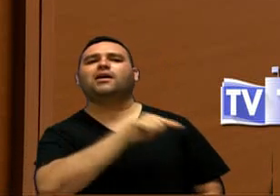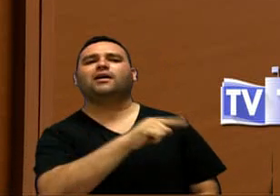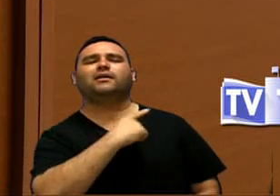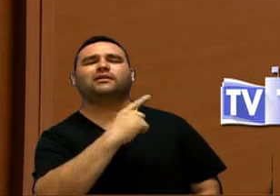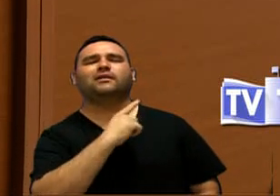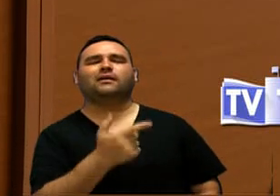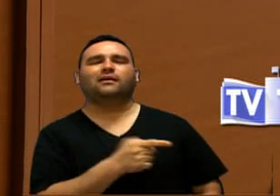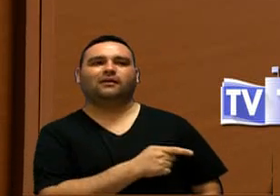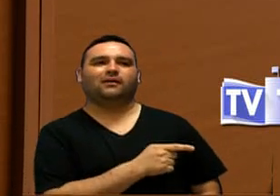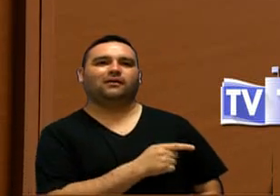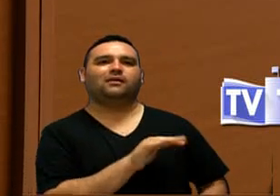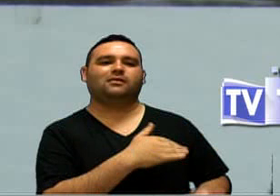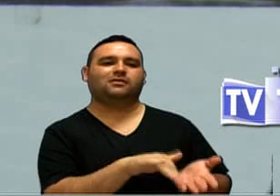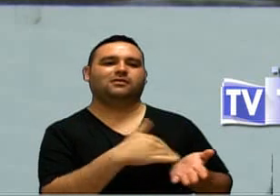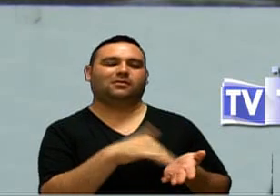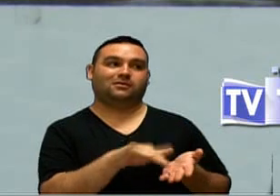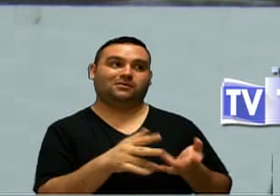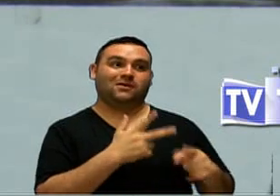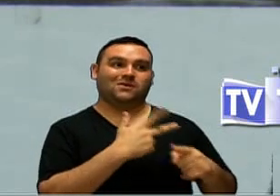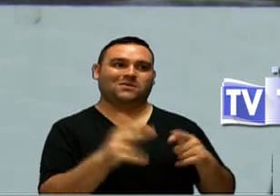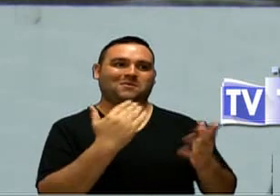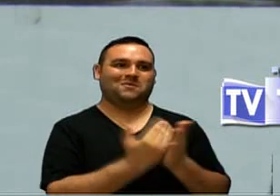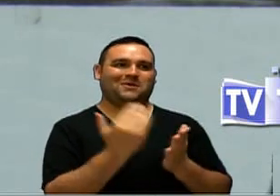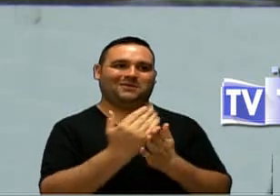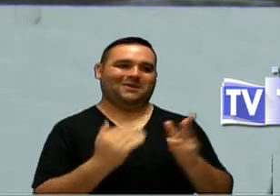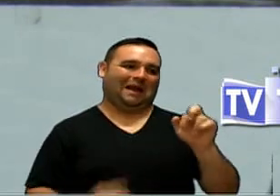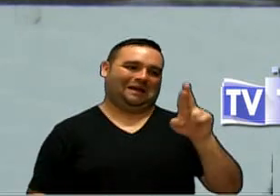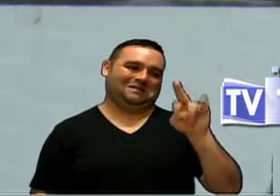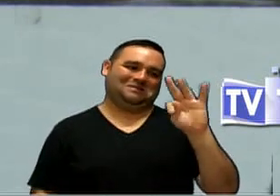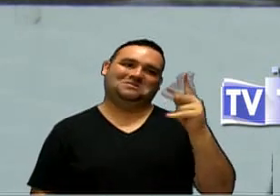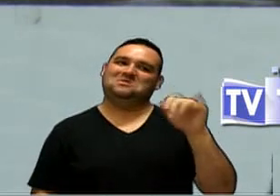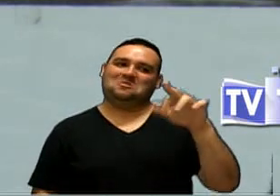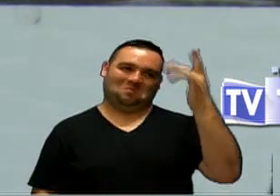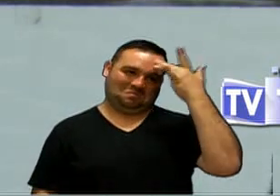secretário? Maior campeão, artilheiro eu não sei.